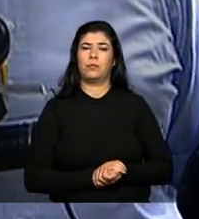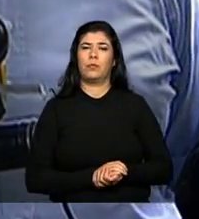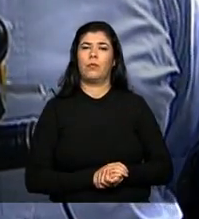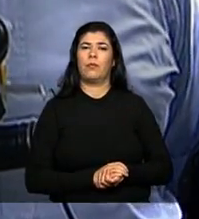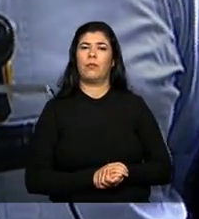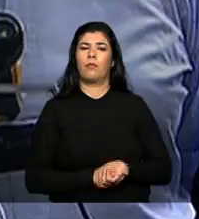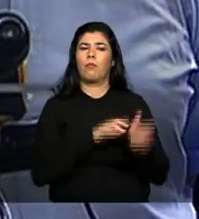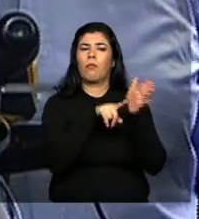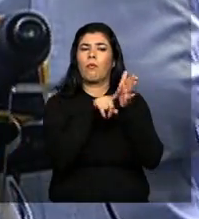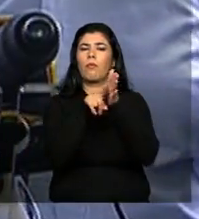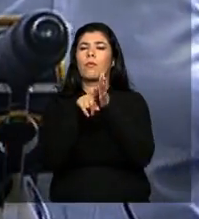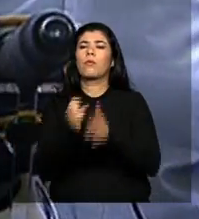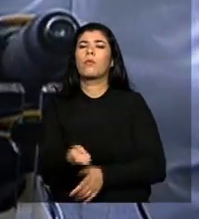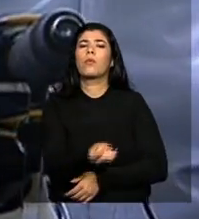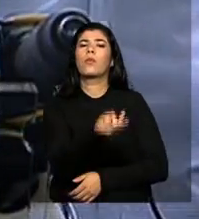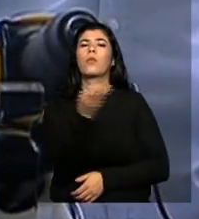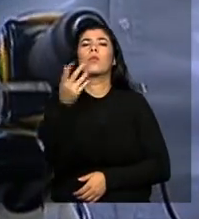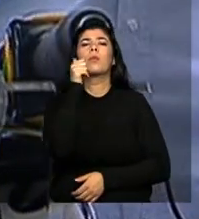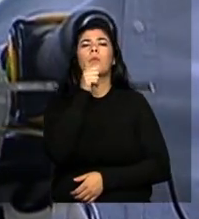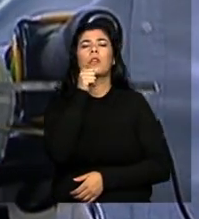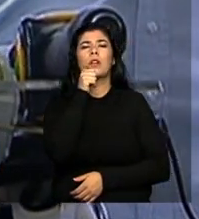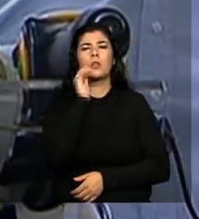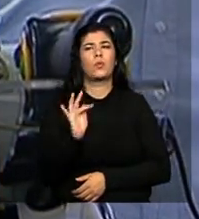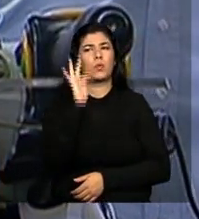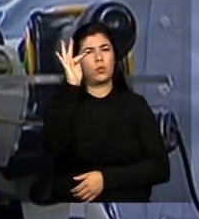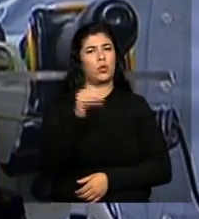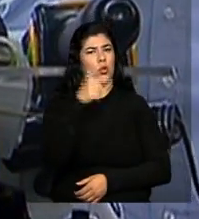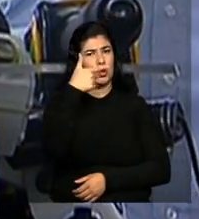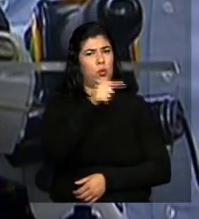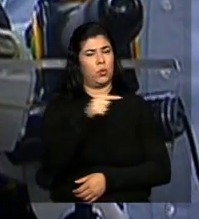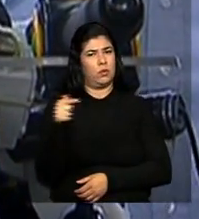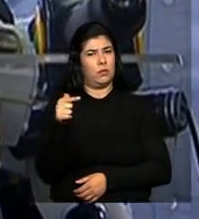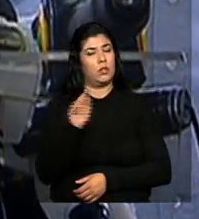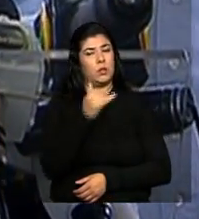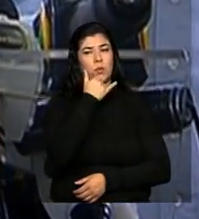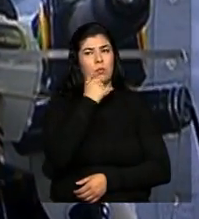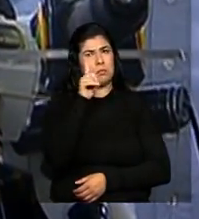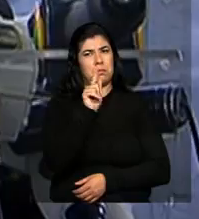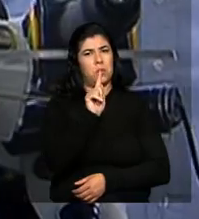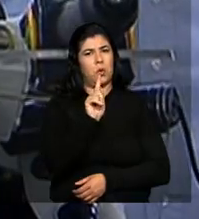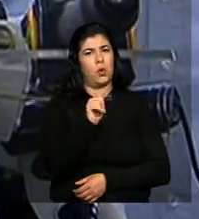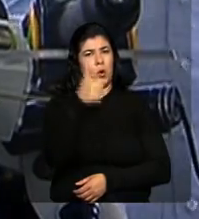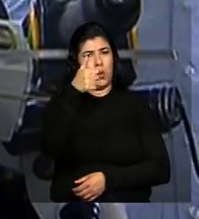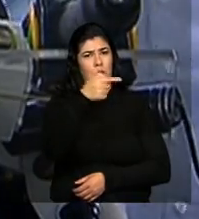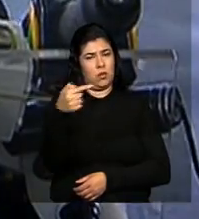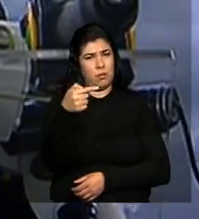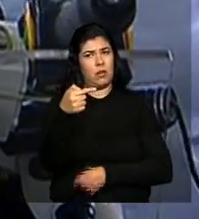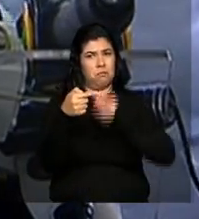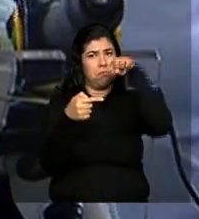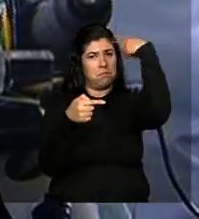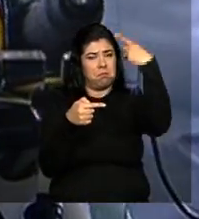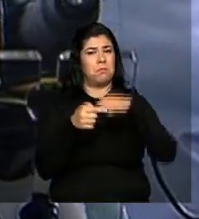quantas mulheres... daqui a 2 semanas, né? 2 semanas. Não, 1 semana. Essa e mais a